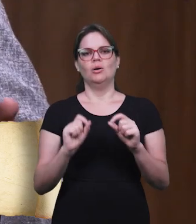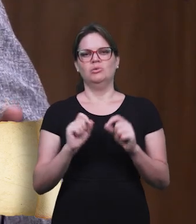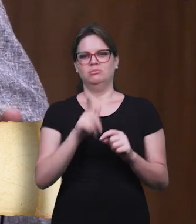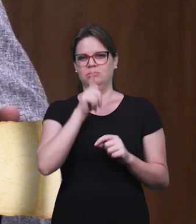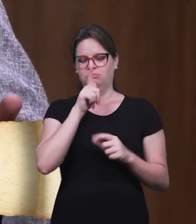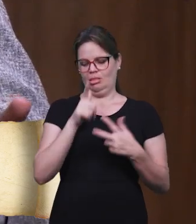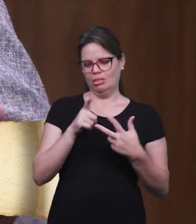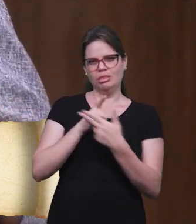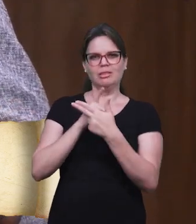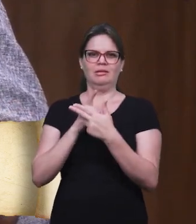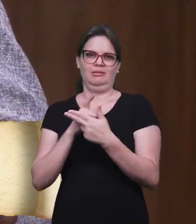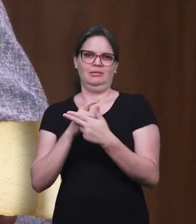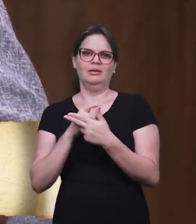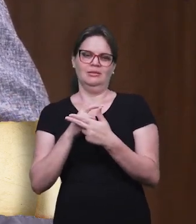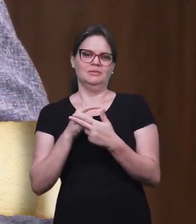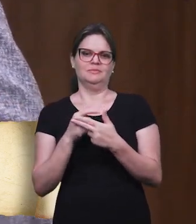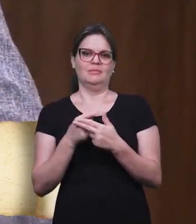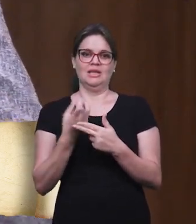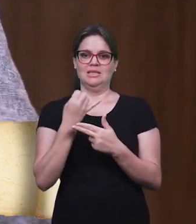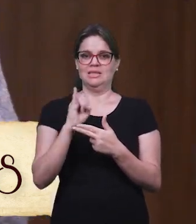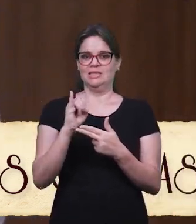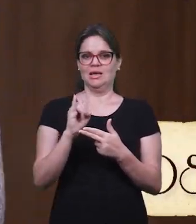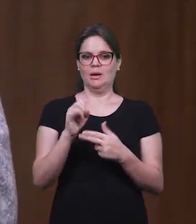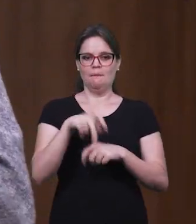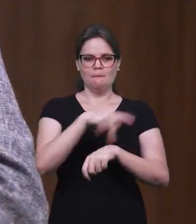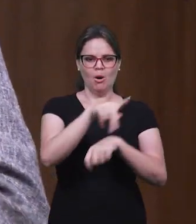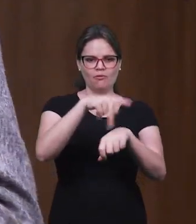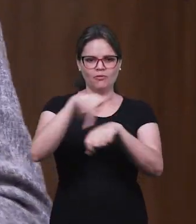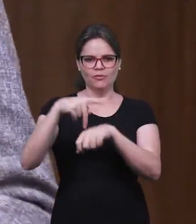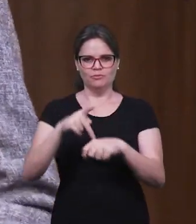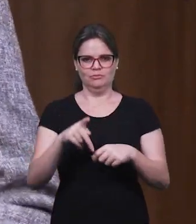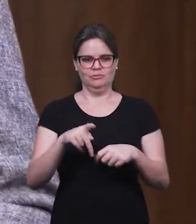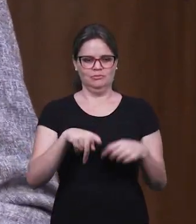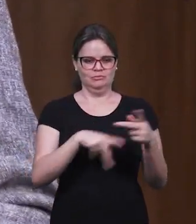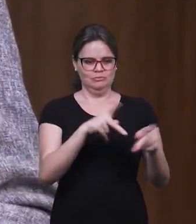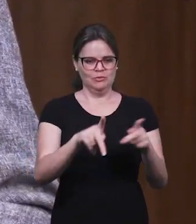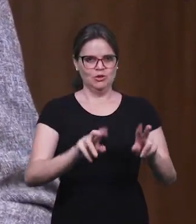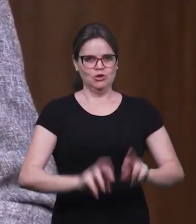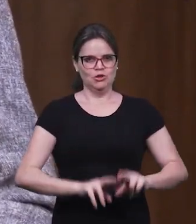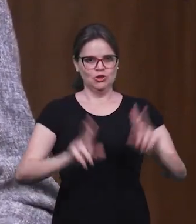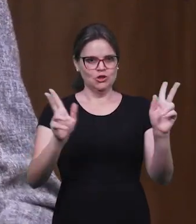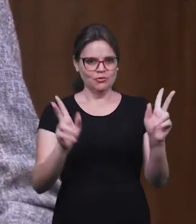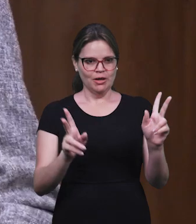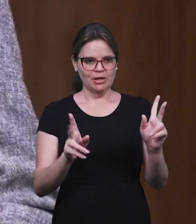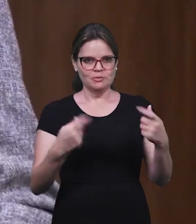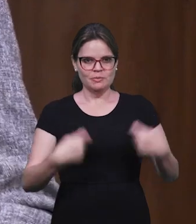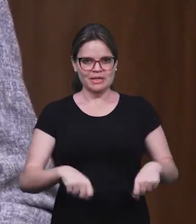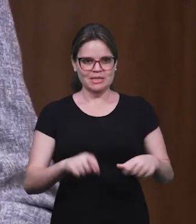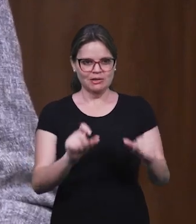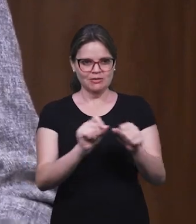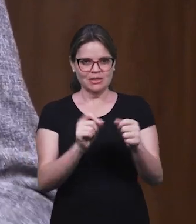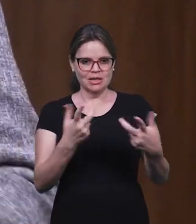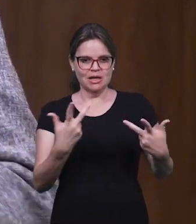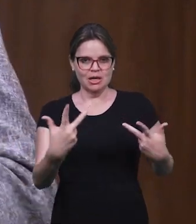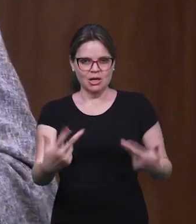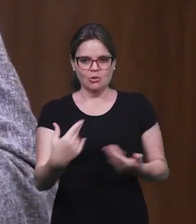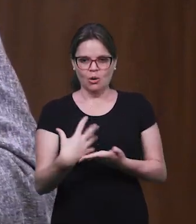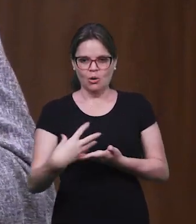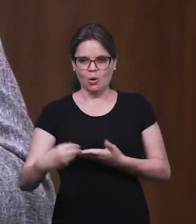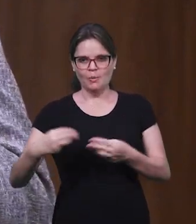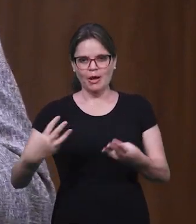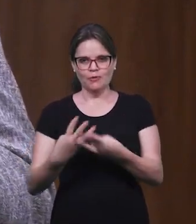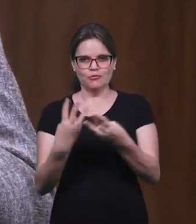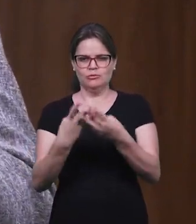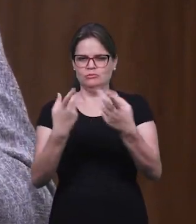permanecer no costume, tudo bem. Agora, não seria imposto isso aos gentios.